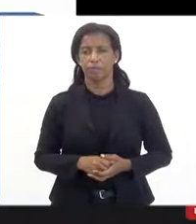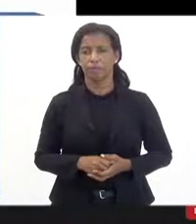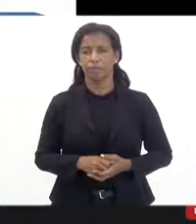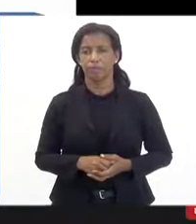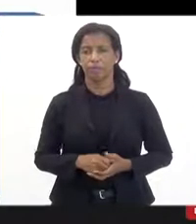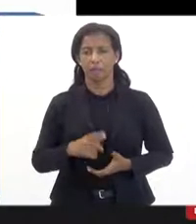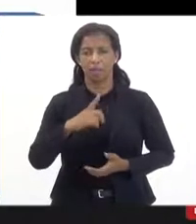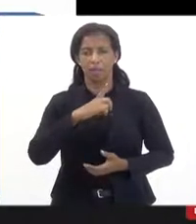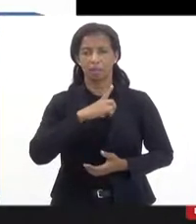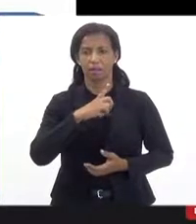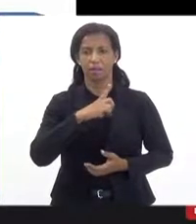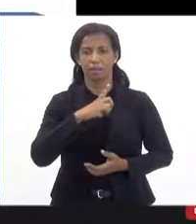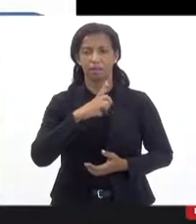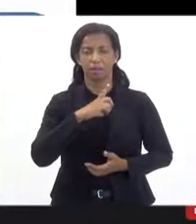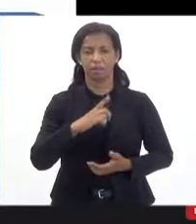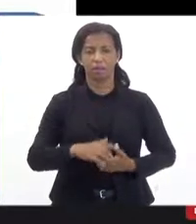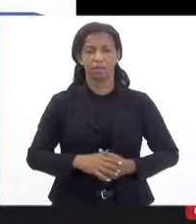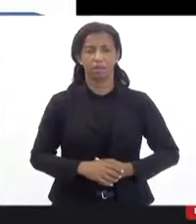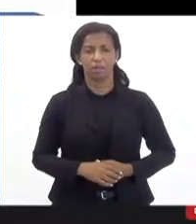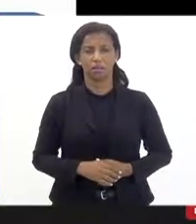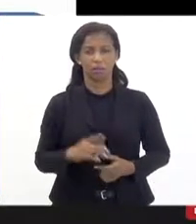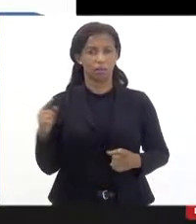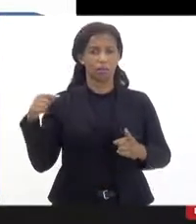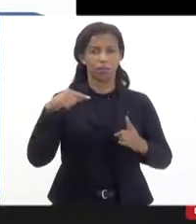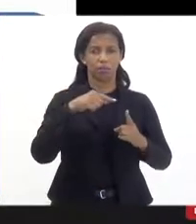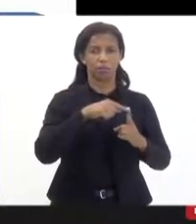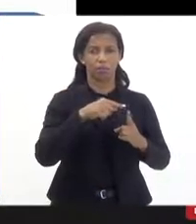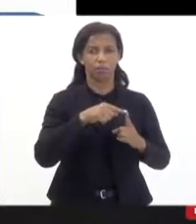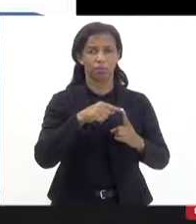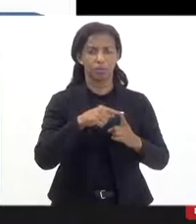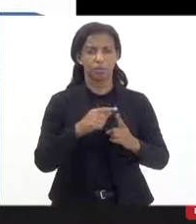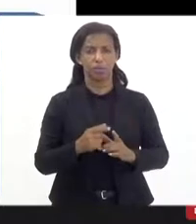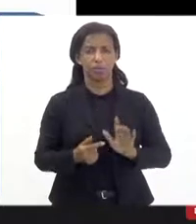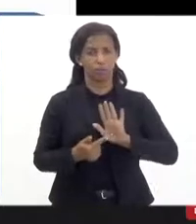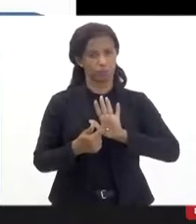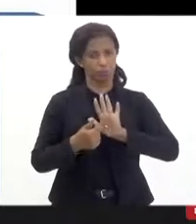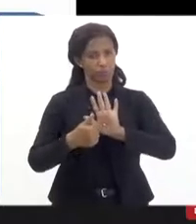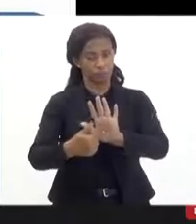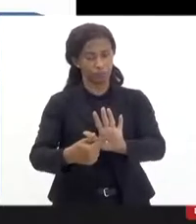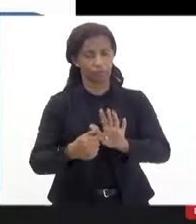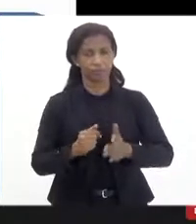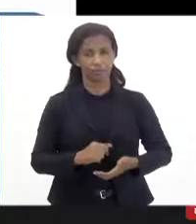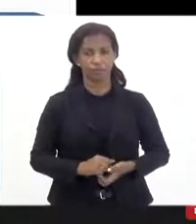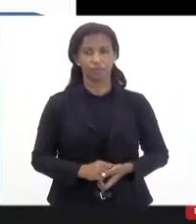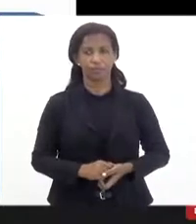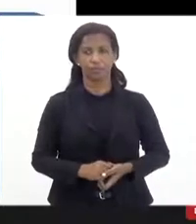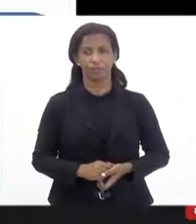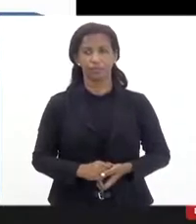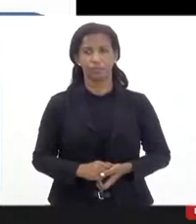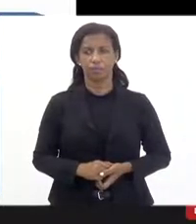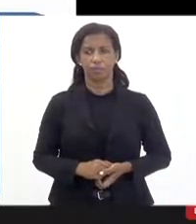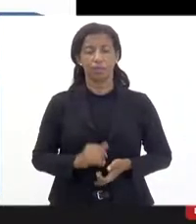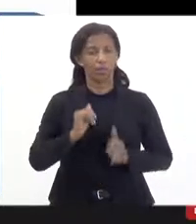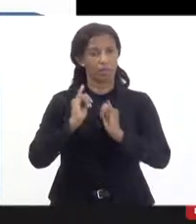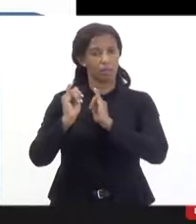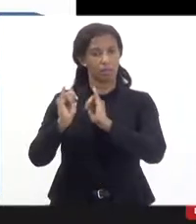ela tem o objetivo de verificar, né, os dados